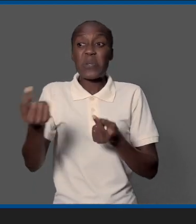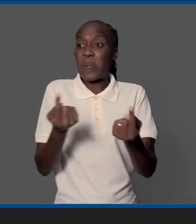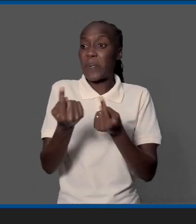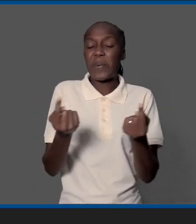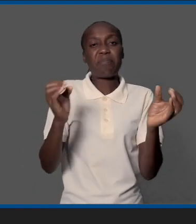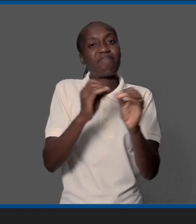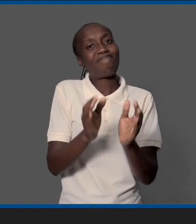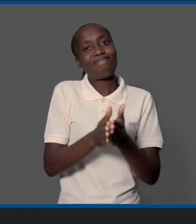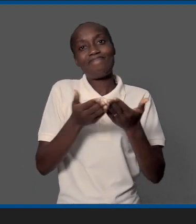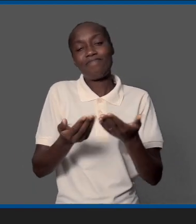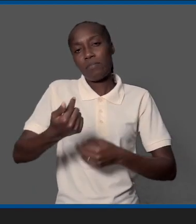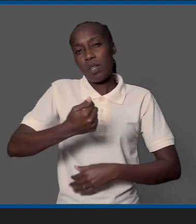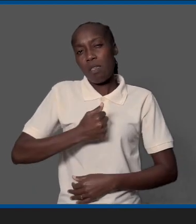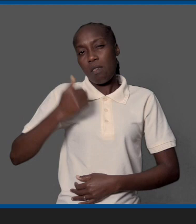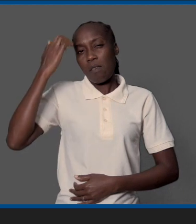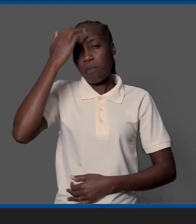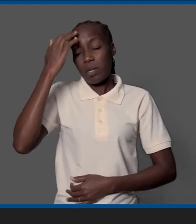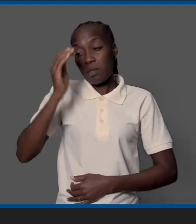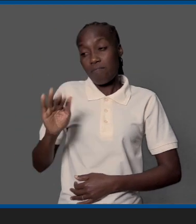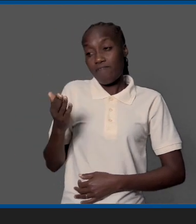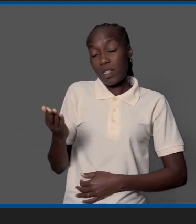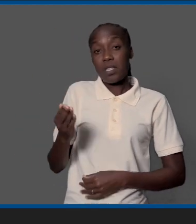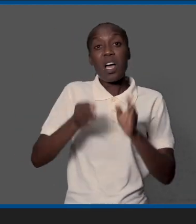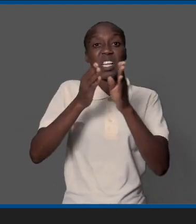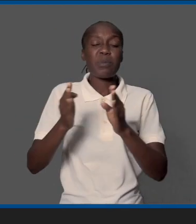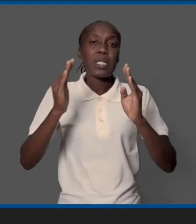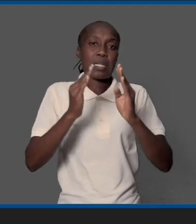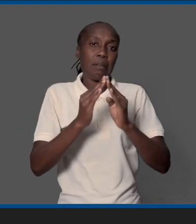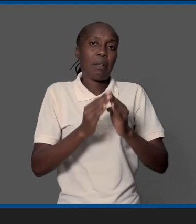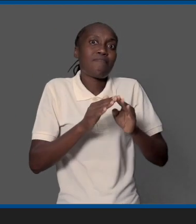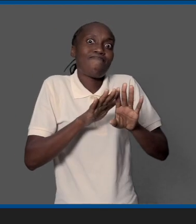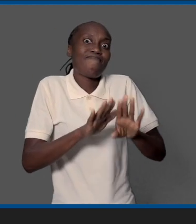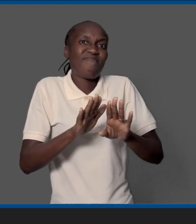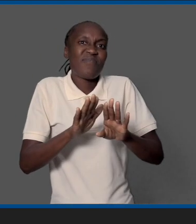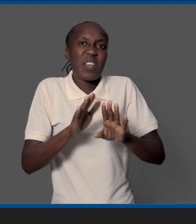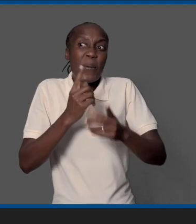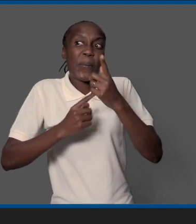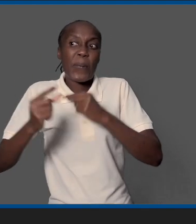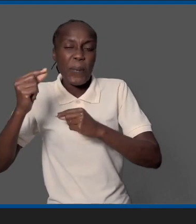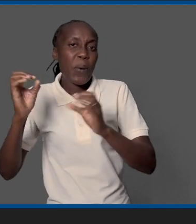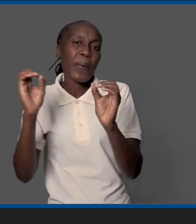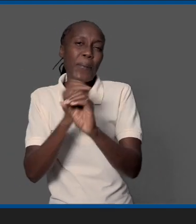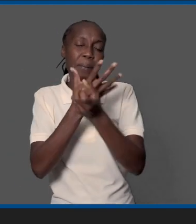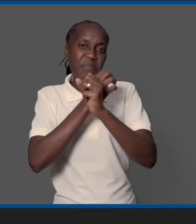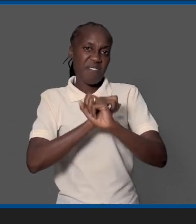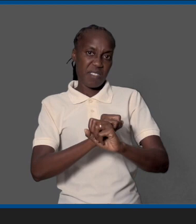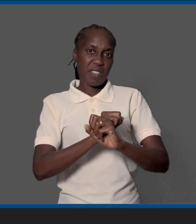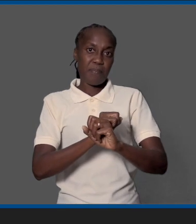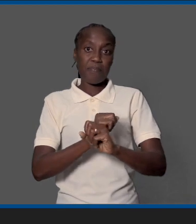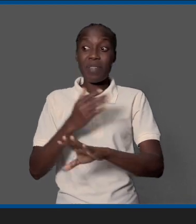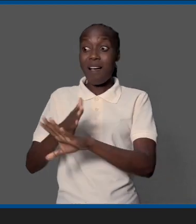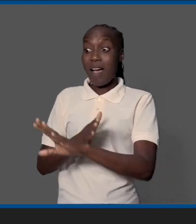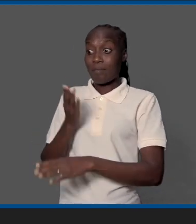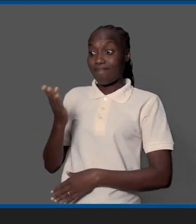sempre sair. Nesse caso, tínhamos um estoque porque isto aqui nos médios de